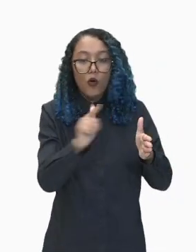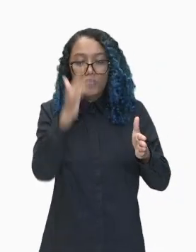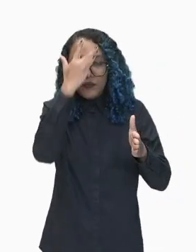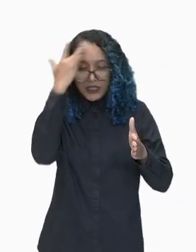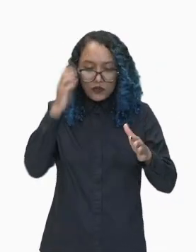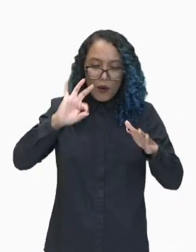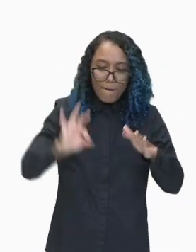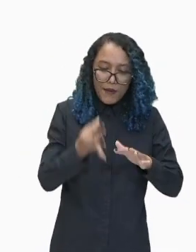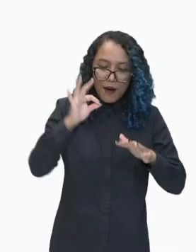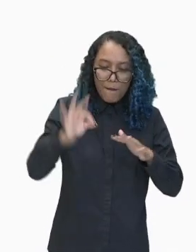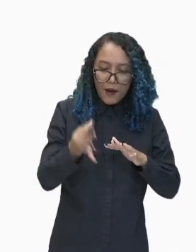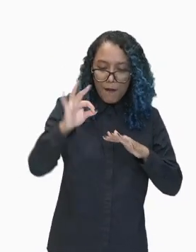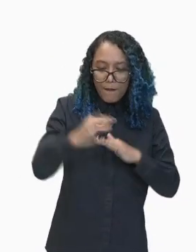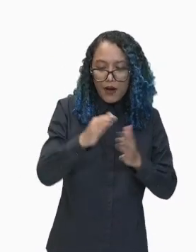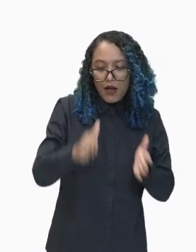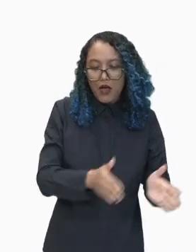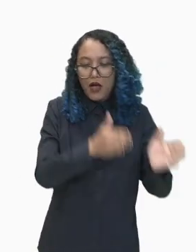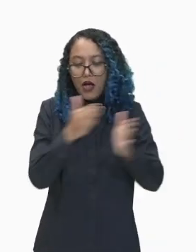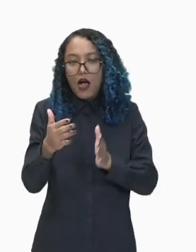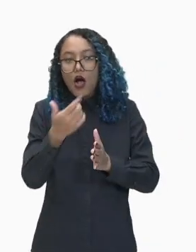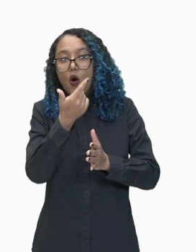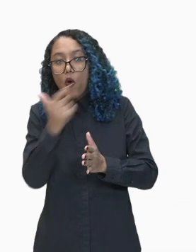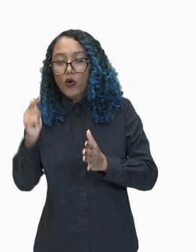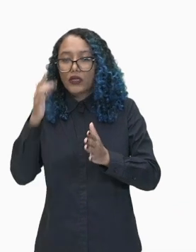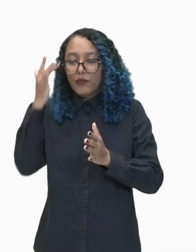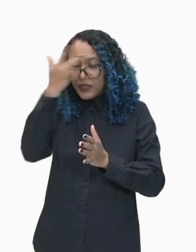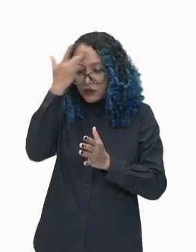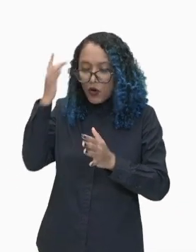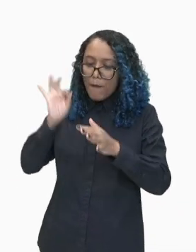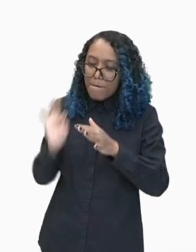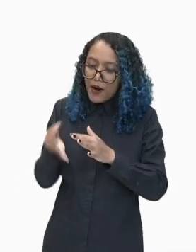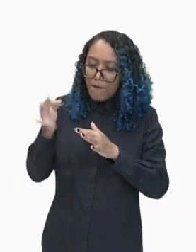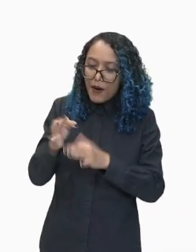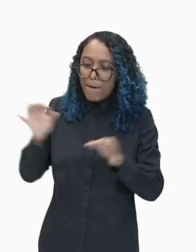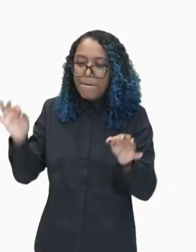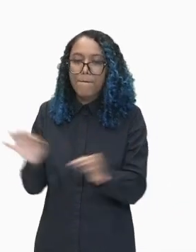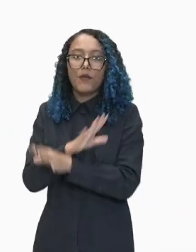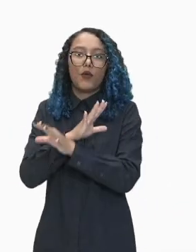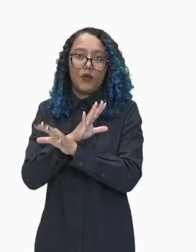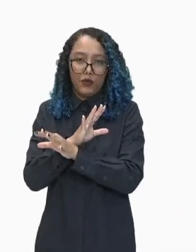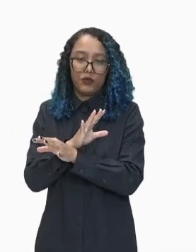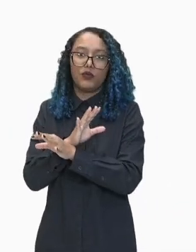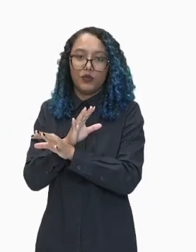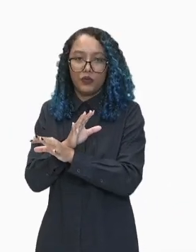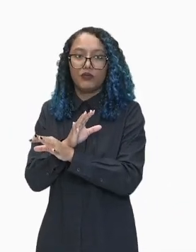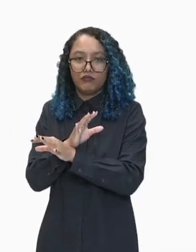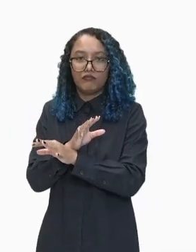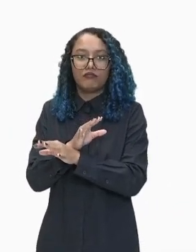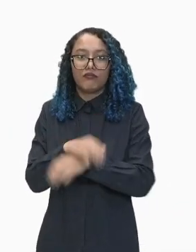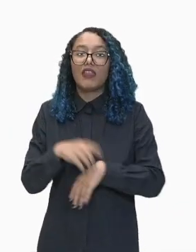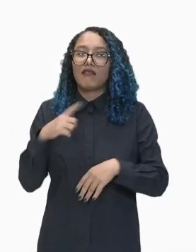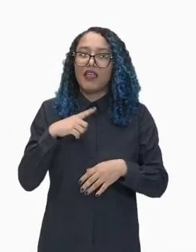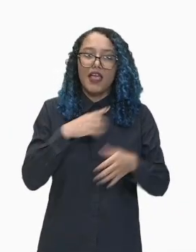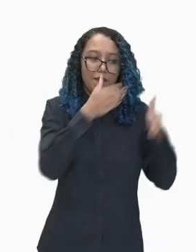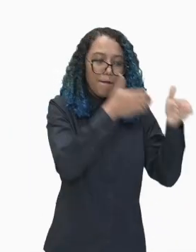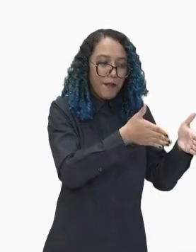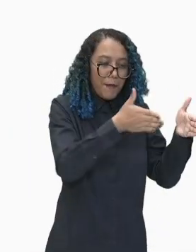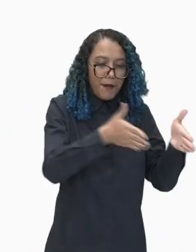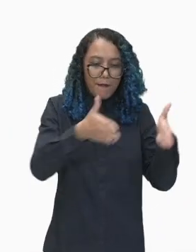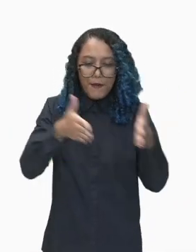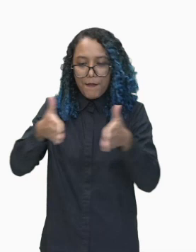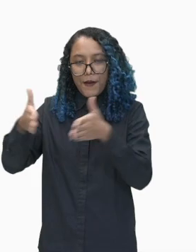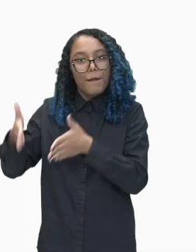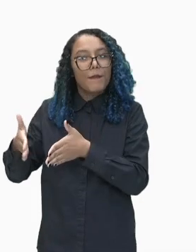costurar outra, até chegar no produto final. Então, vai ter uma divisão de etapas na produção. Então, nós vamos